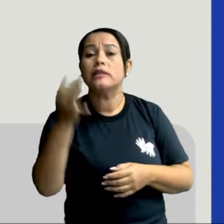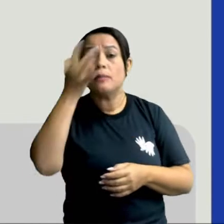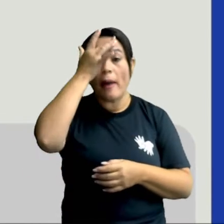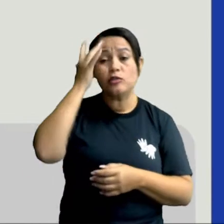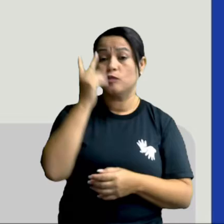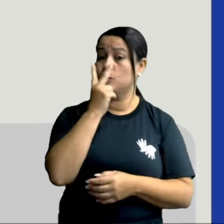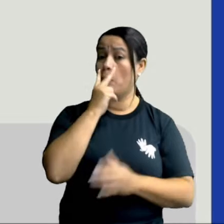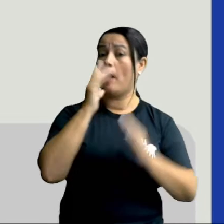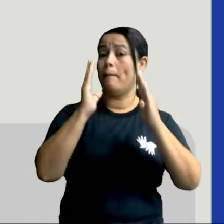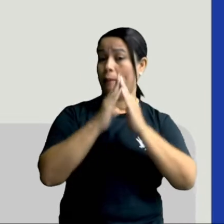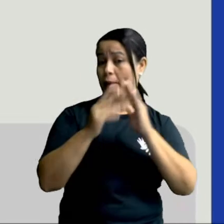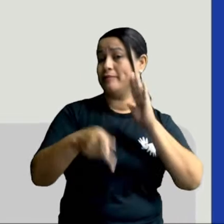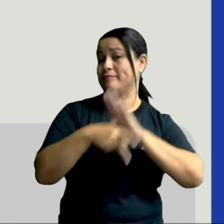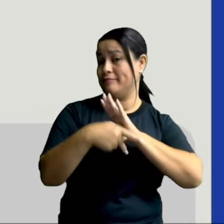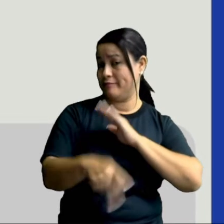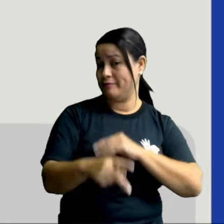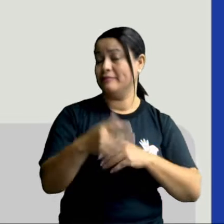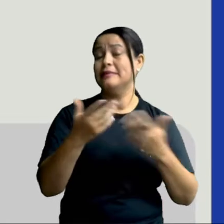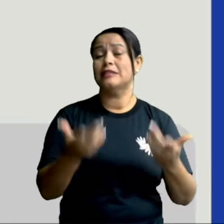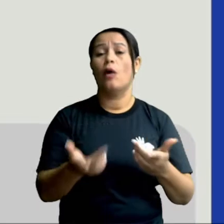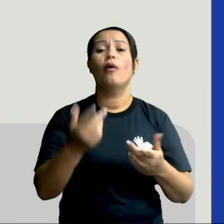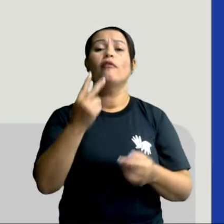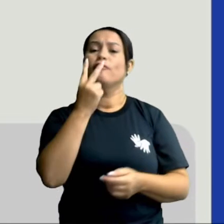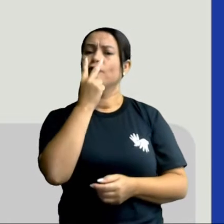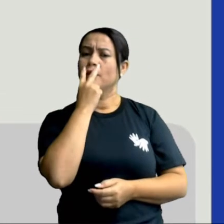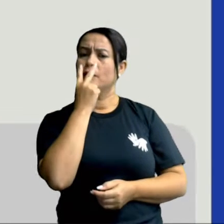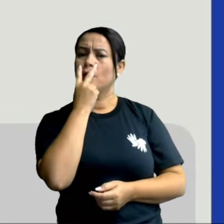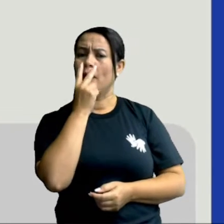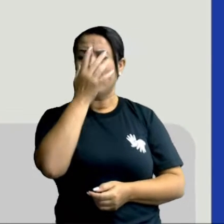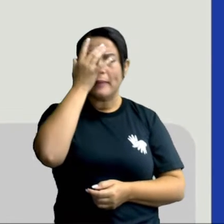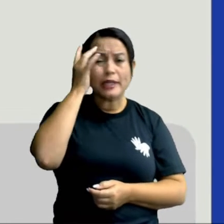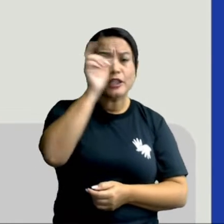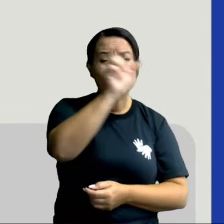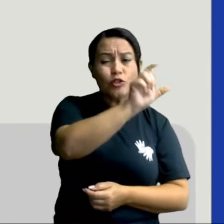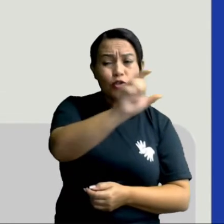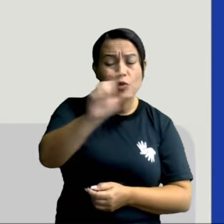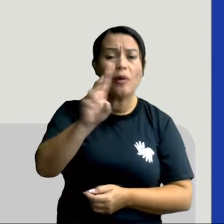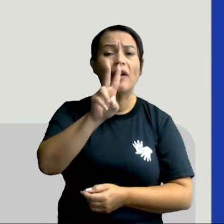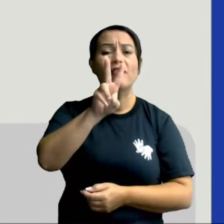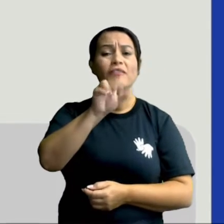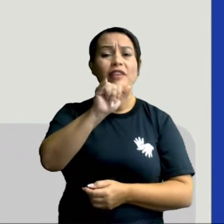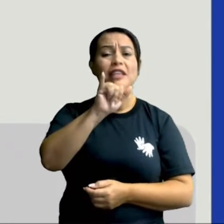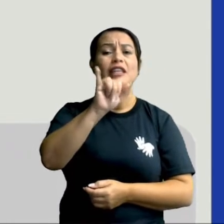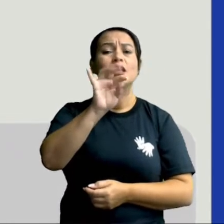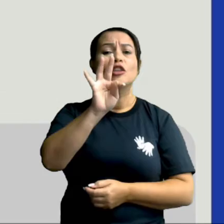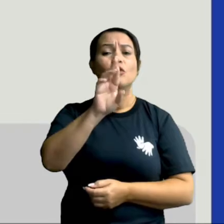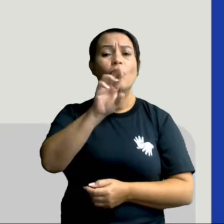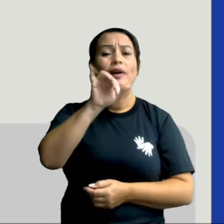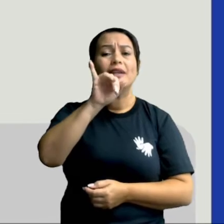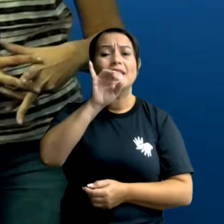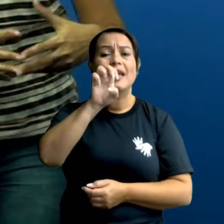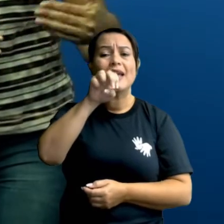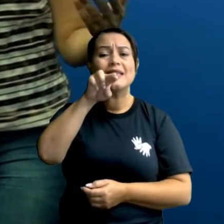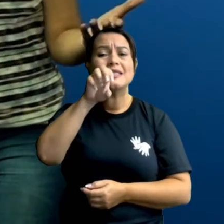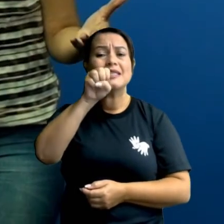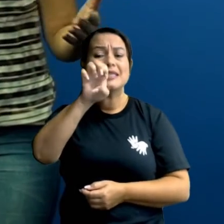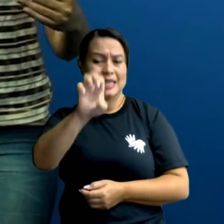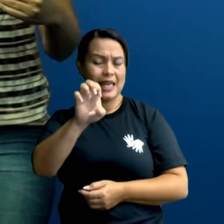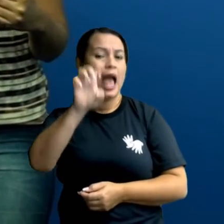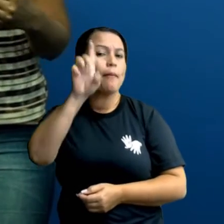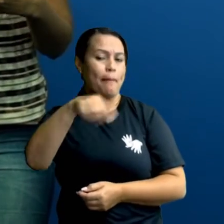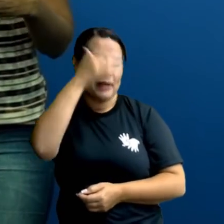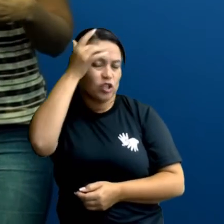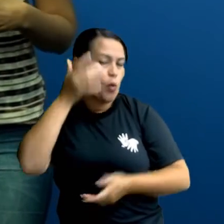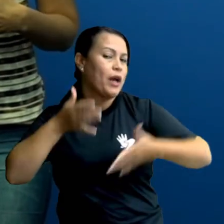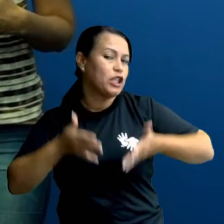nossa cidade. E vitoriense é o nome de quem nasce na nossa cidade, né? Gentílico